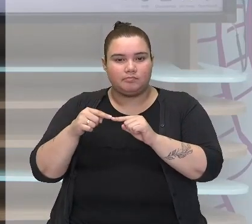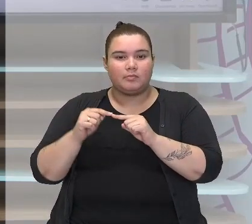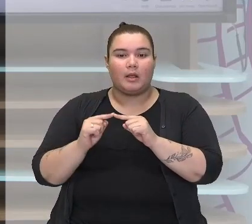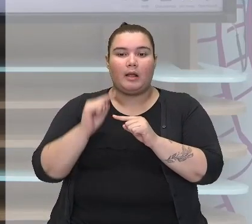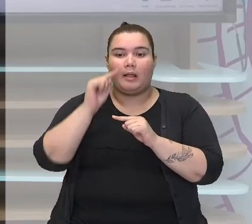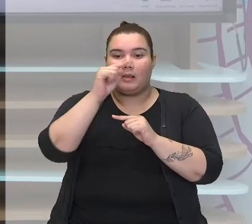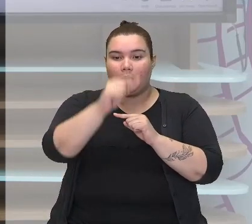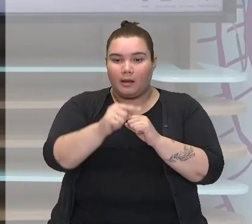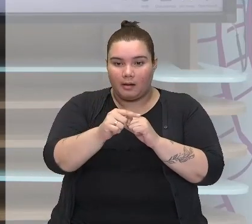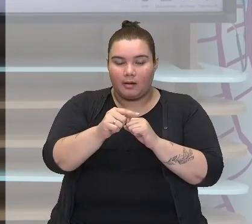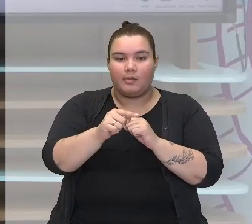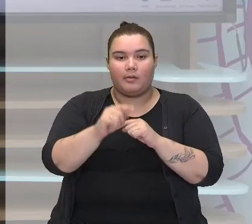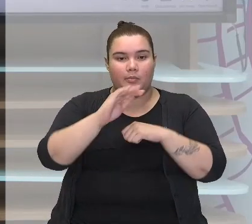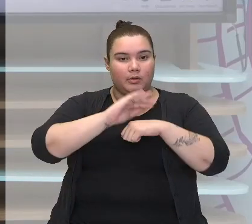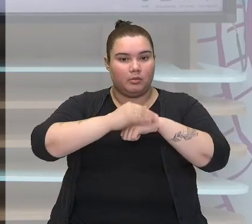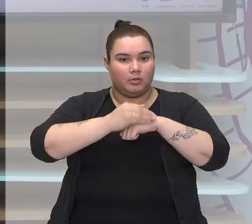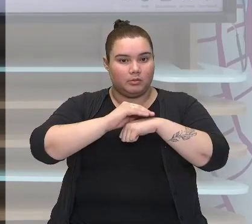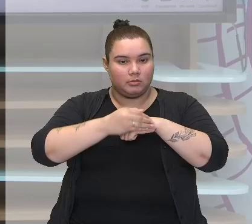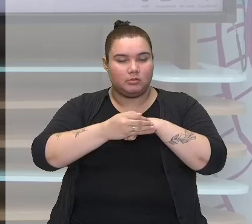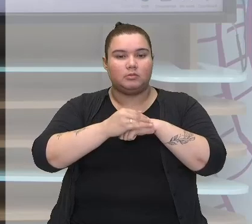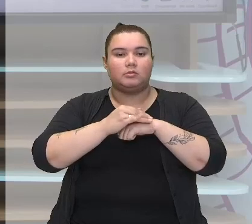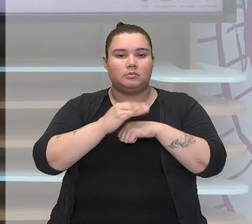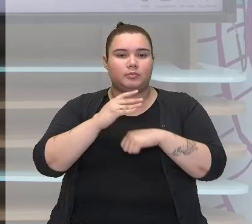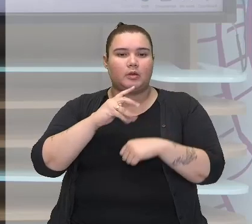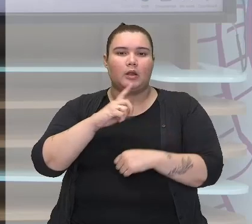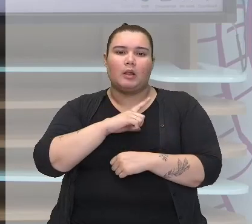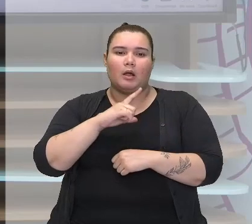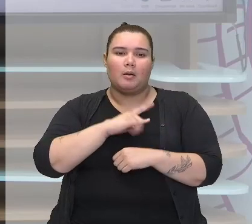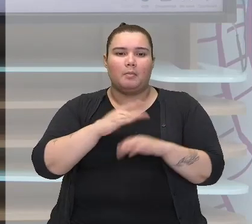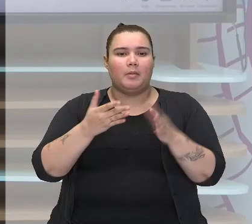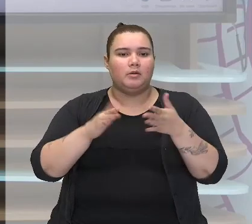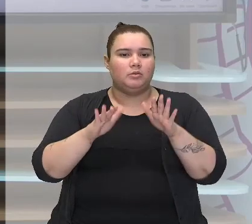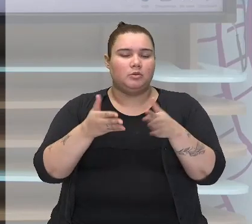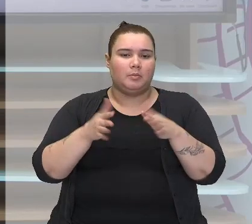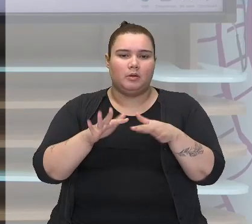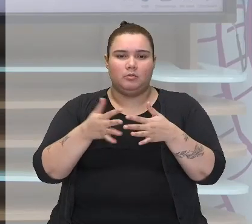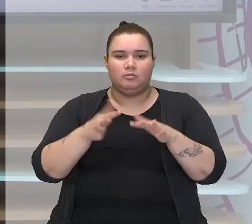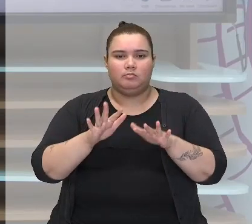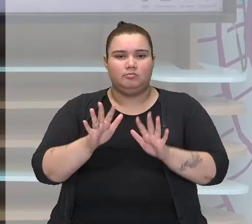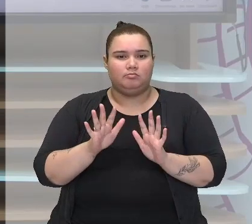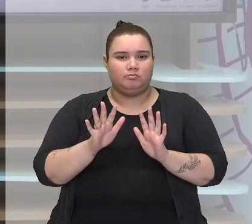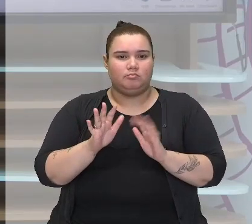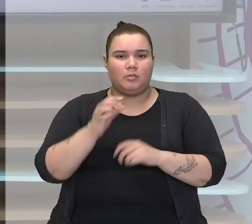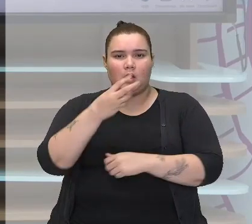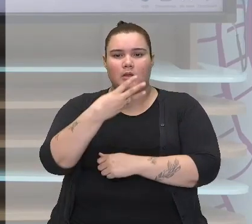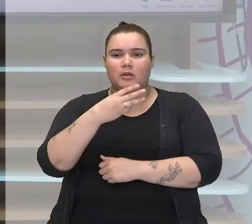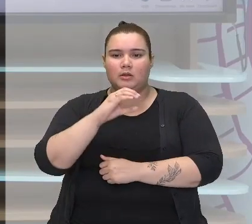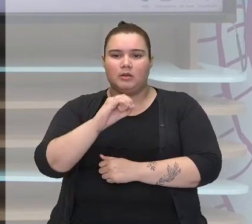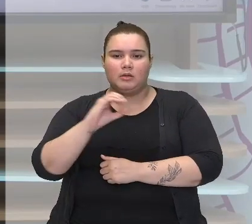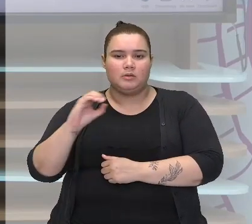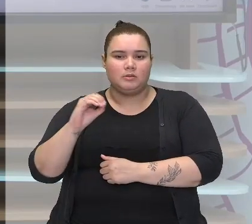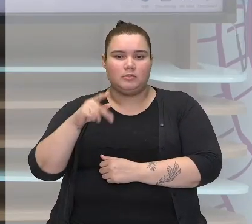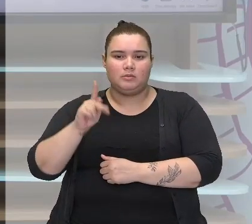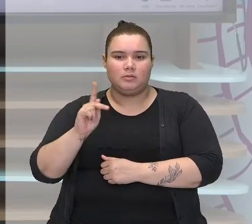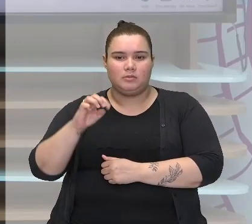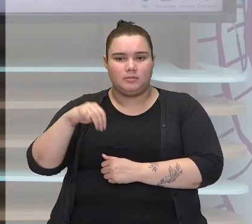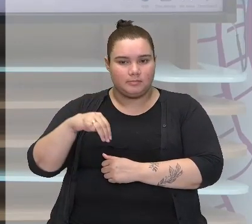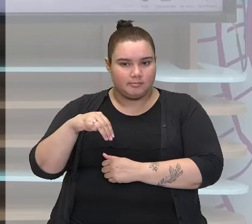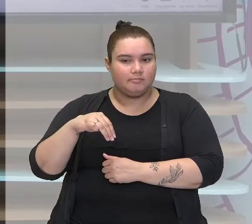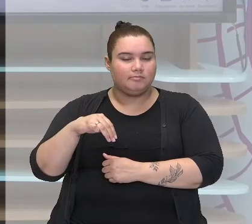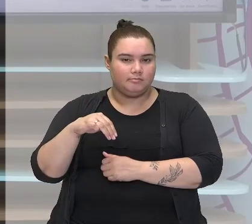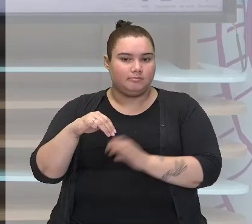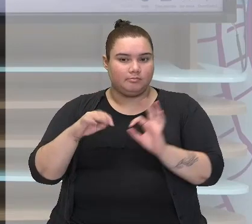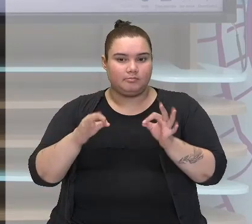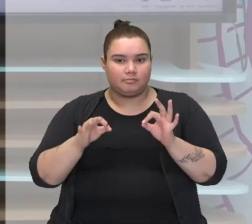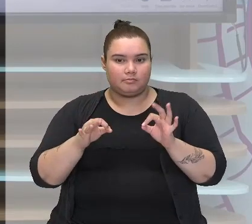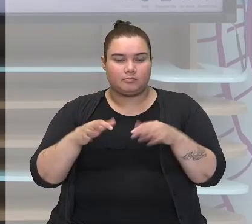Manaus, chegando até Itacoatiara, você leva mais ou menos em torno de uns 300 quilômetros, olha aí. Então,